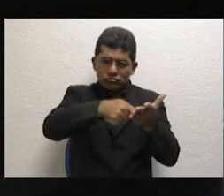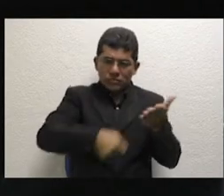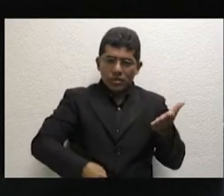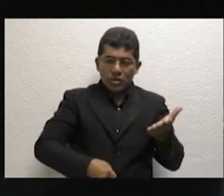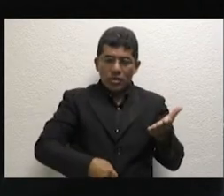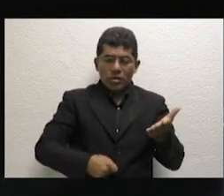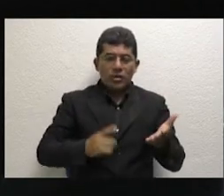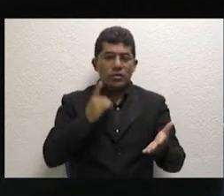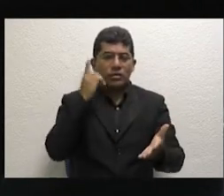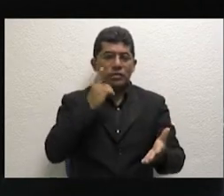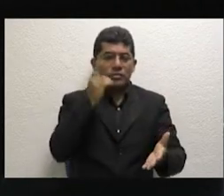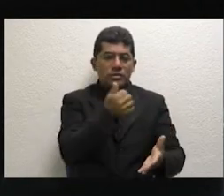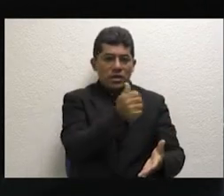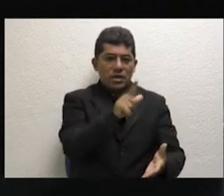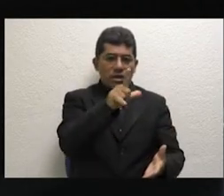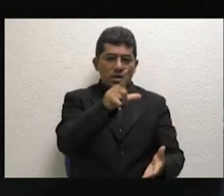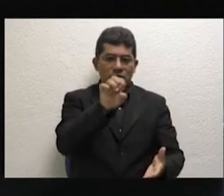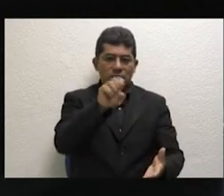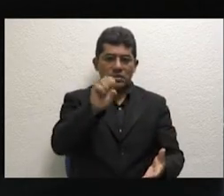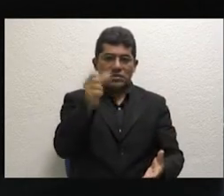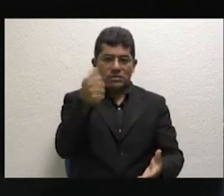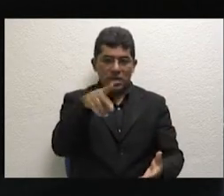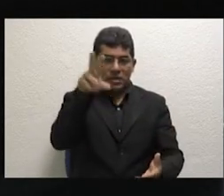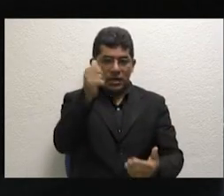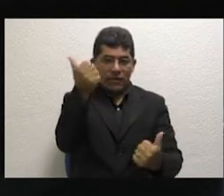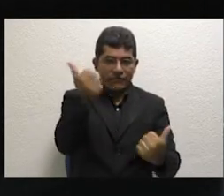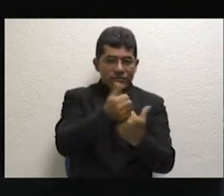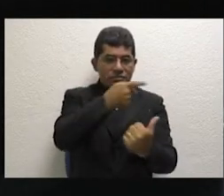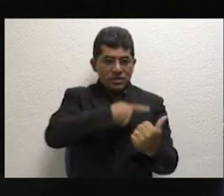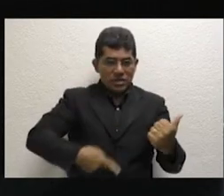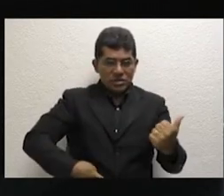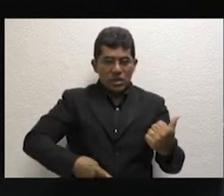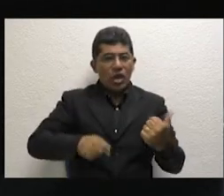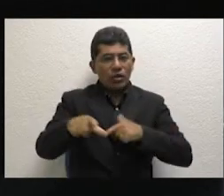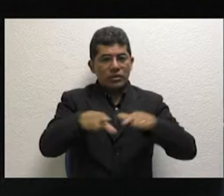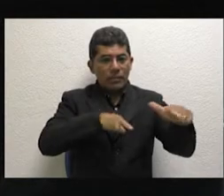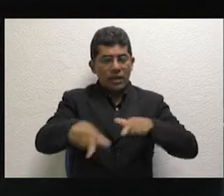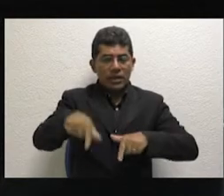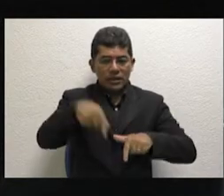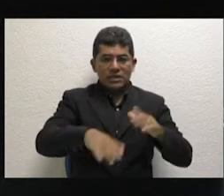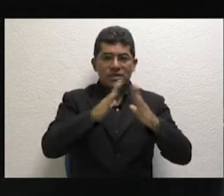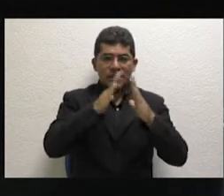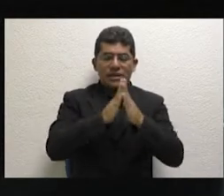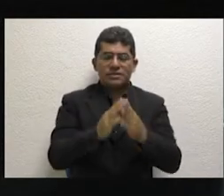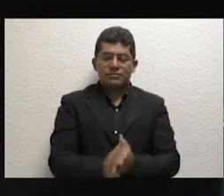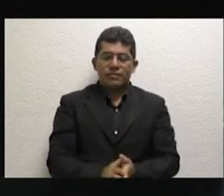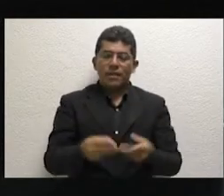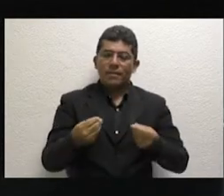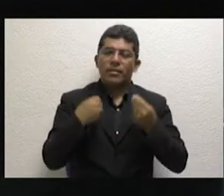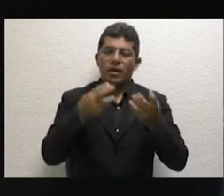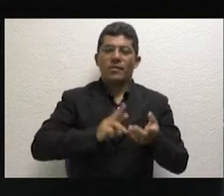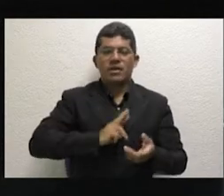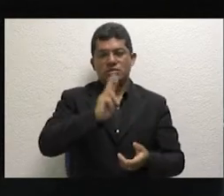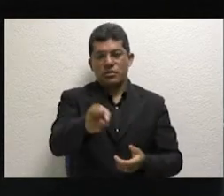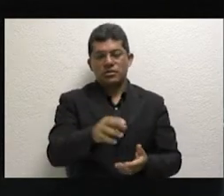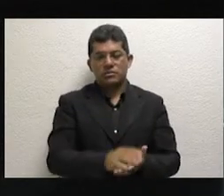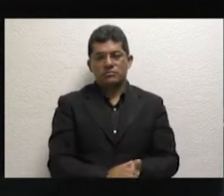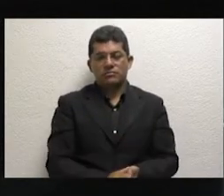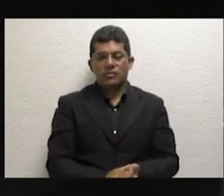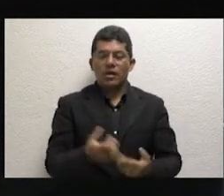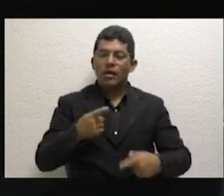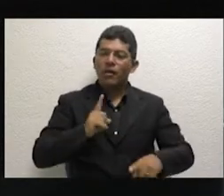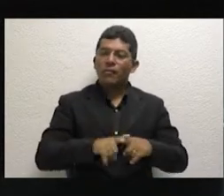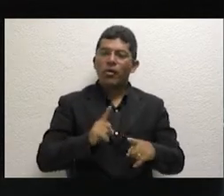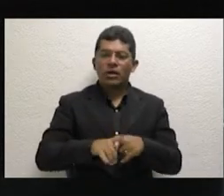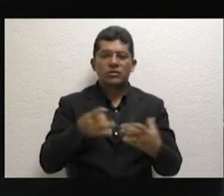deputado Alessandra vossa excelência que é vice-presidente que eu creio que é o papel aqui desta casa dar respostas para eles porque na